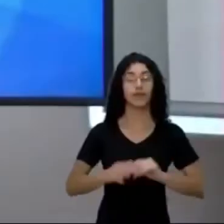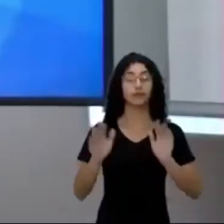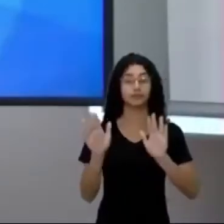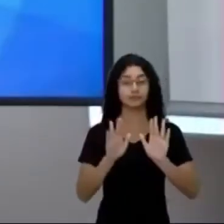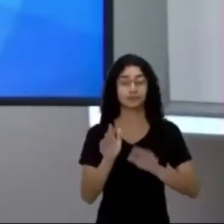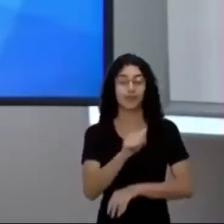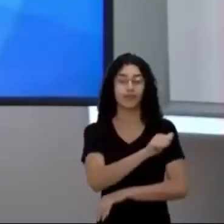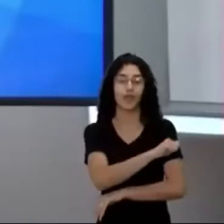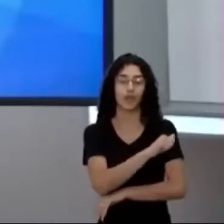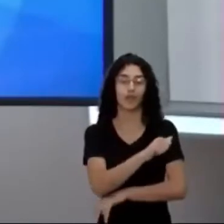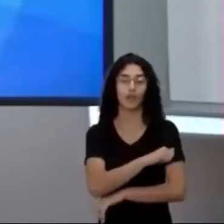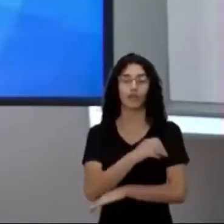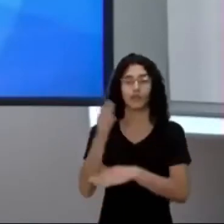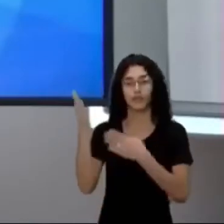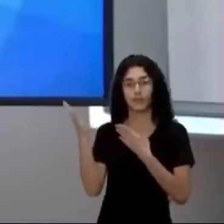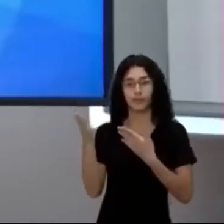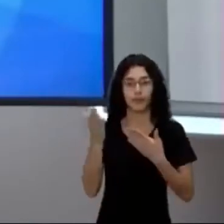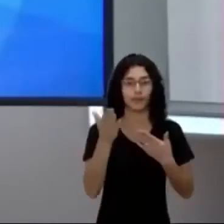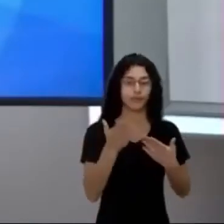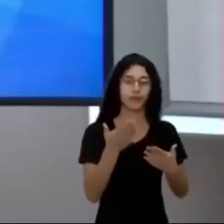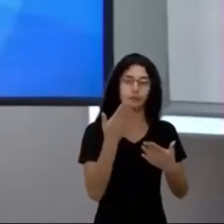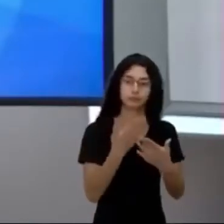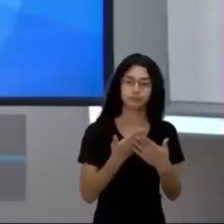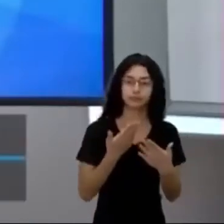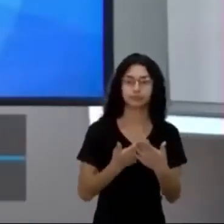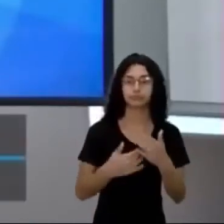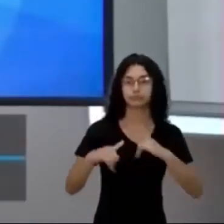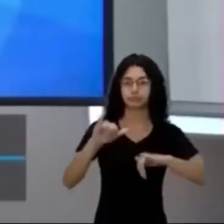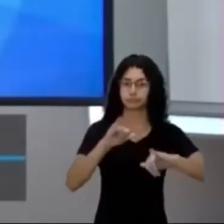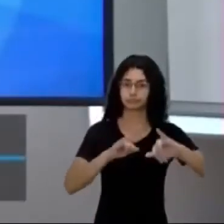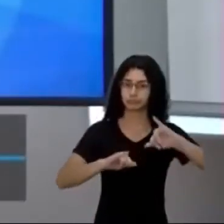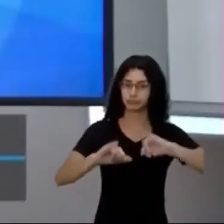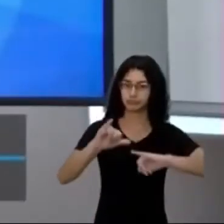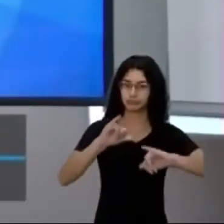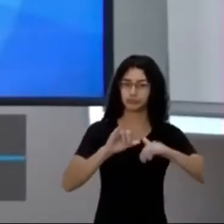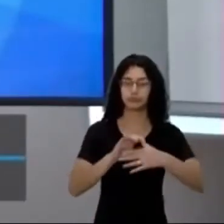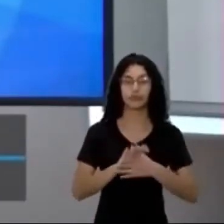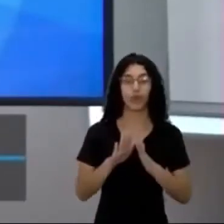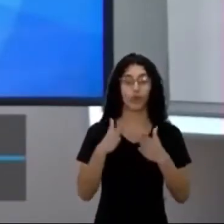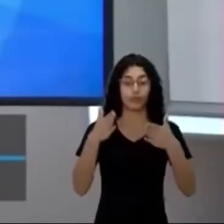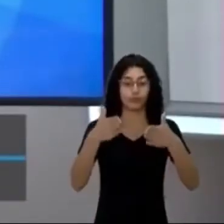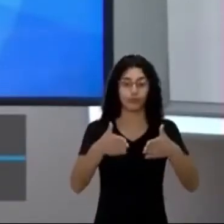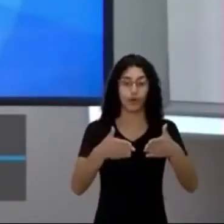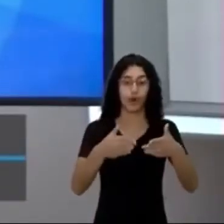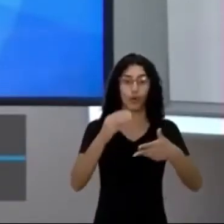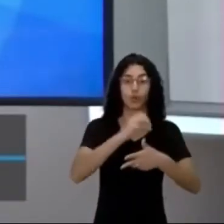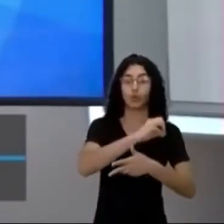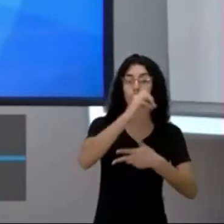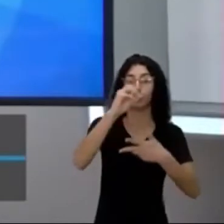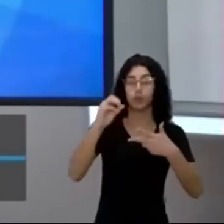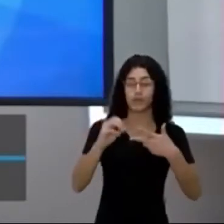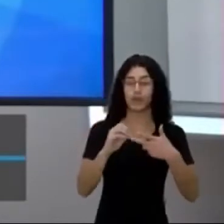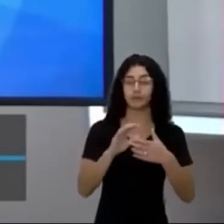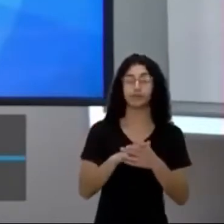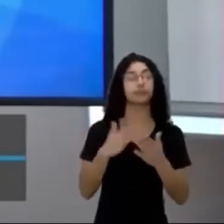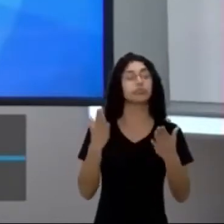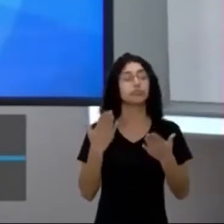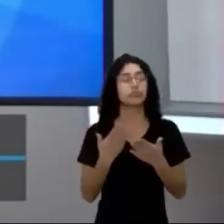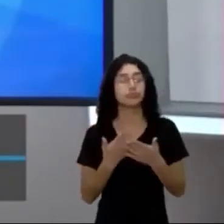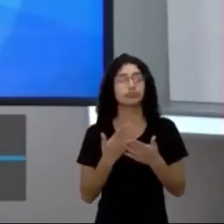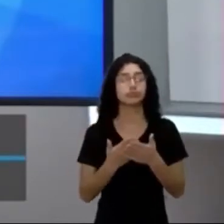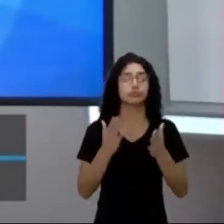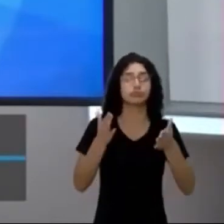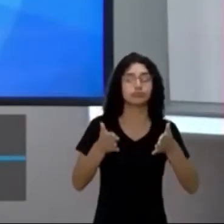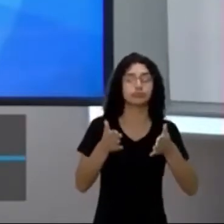Olá, estudantes, sejam bem-vindos para a nossa aula de Química com foco no Enem. E na aula de hoje a gente vai ter um assunto